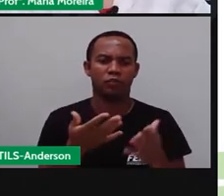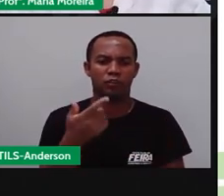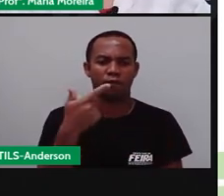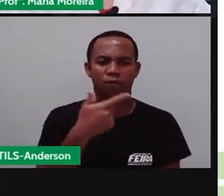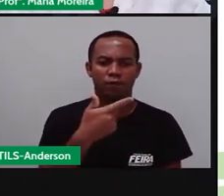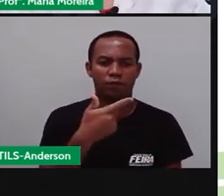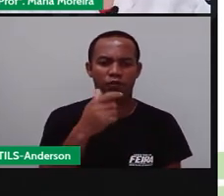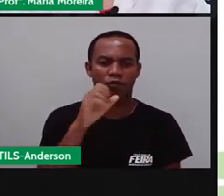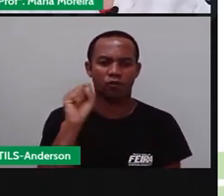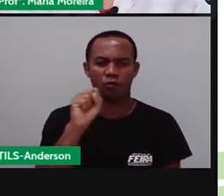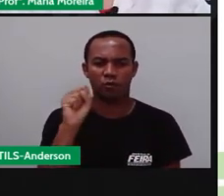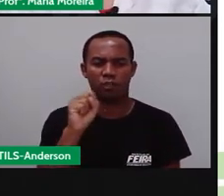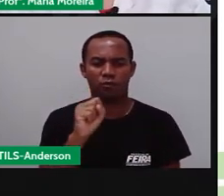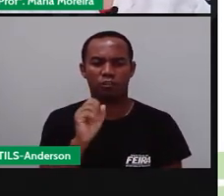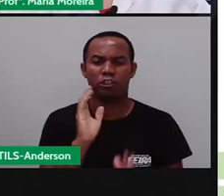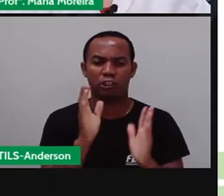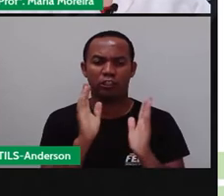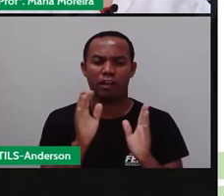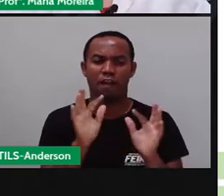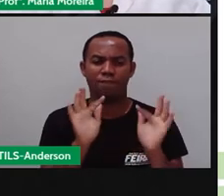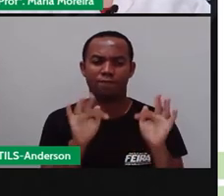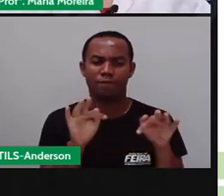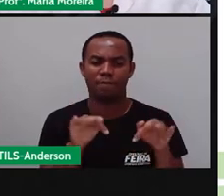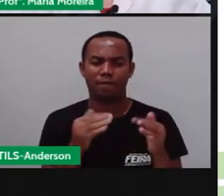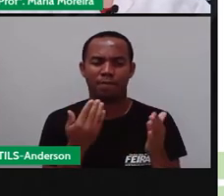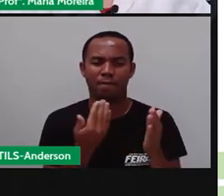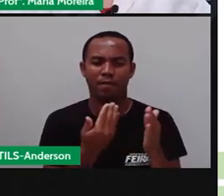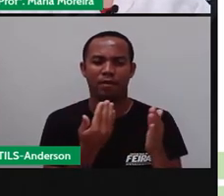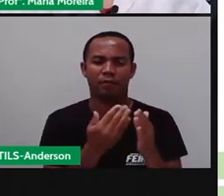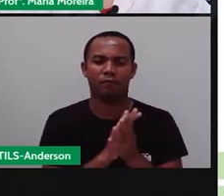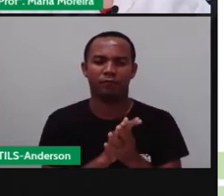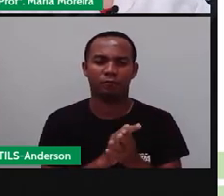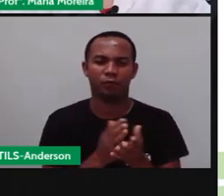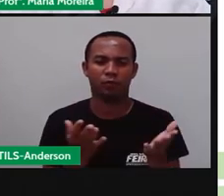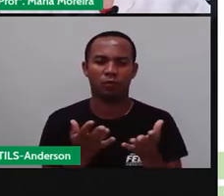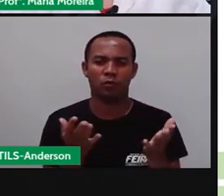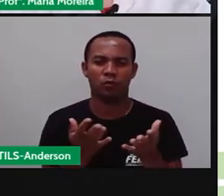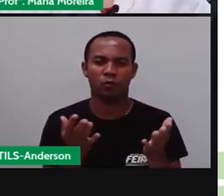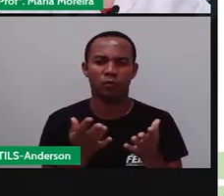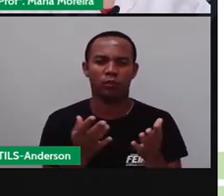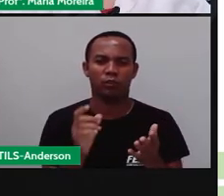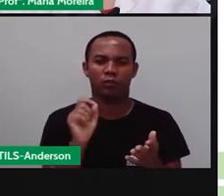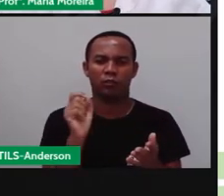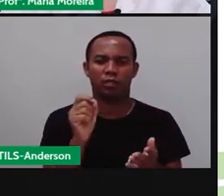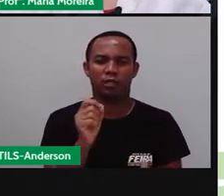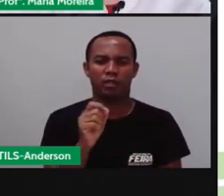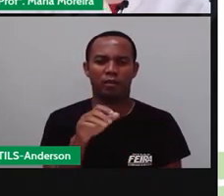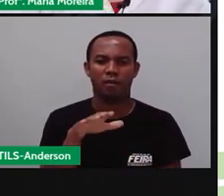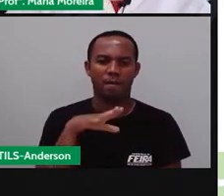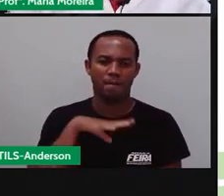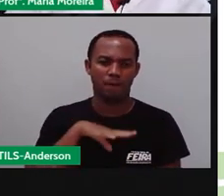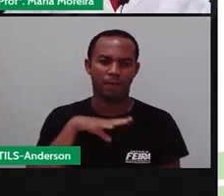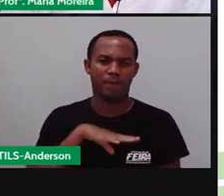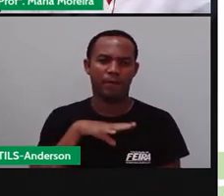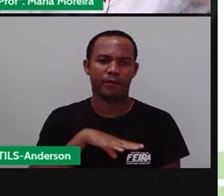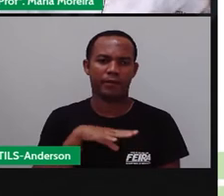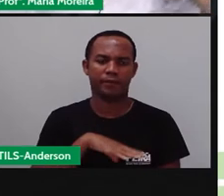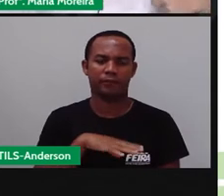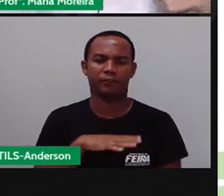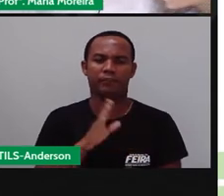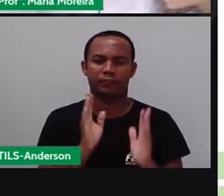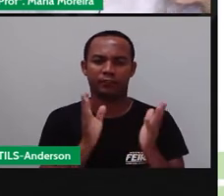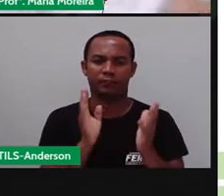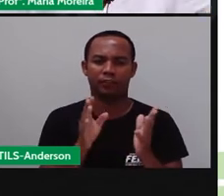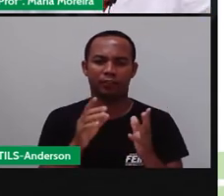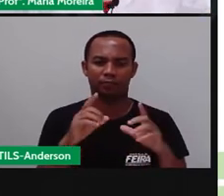mês aí já chegando ao finalzinho. Nossa área de conhecimento interdisciplinar, linguagens. E aí, já deram